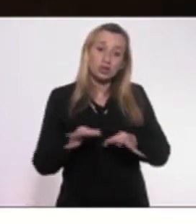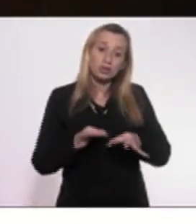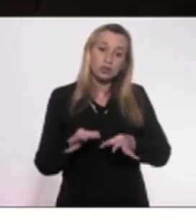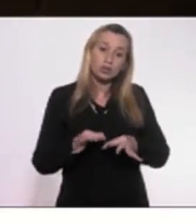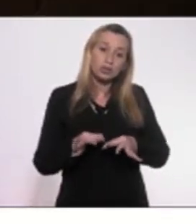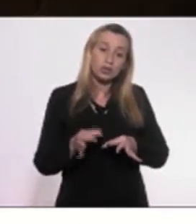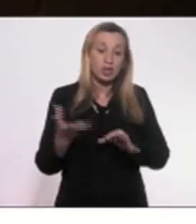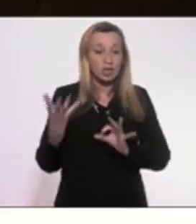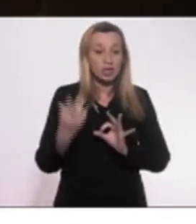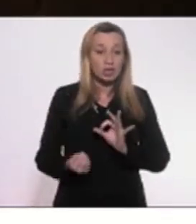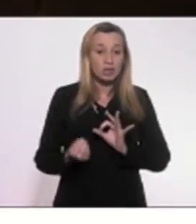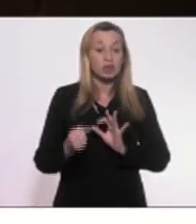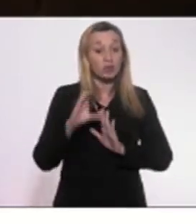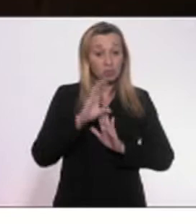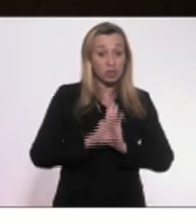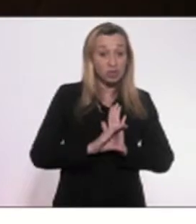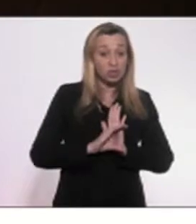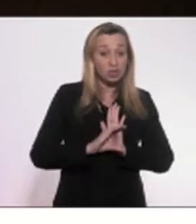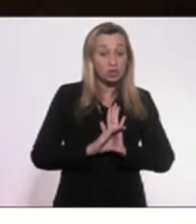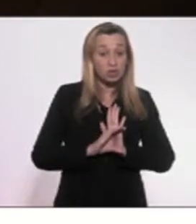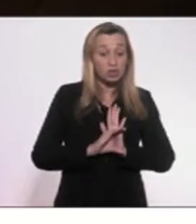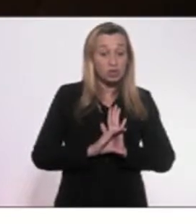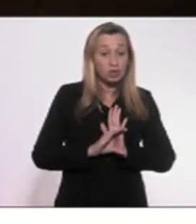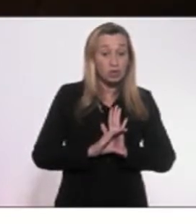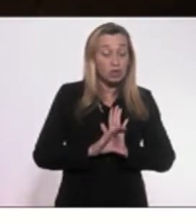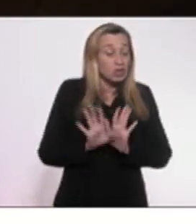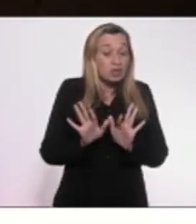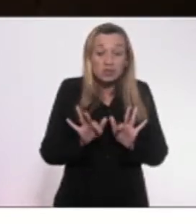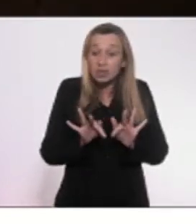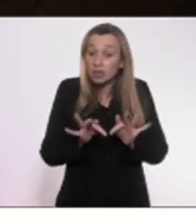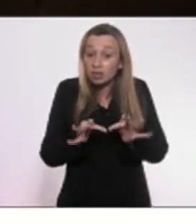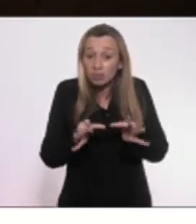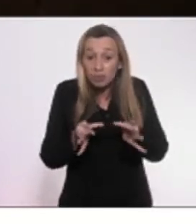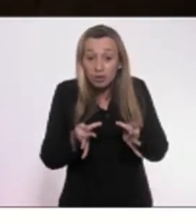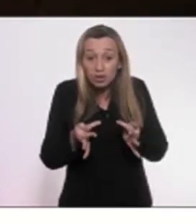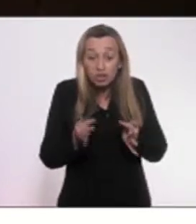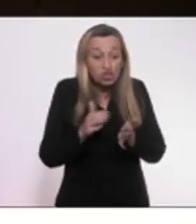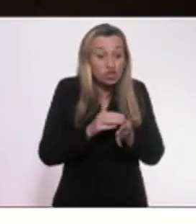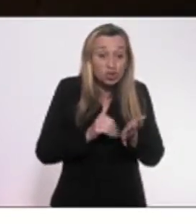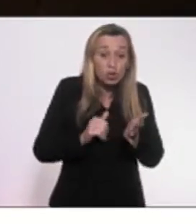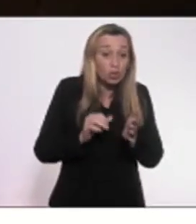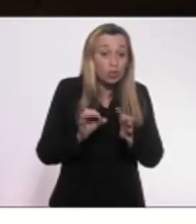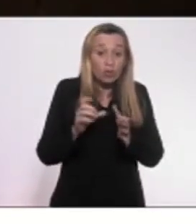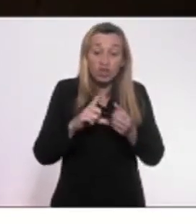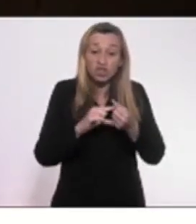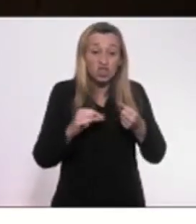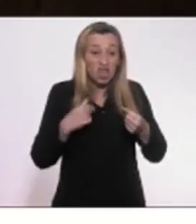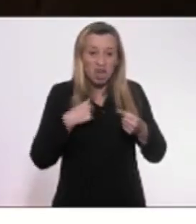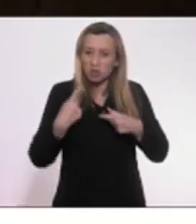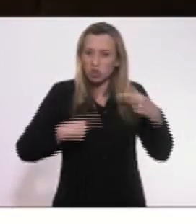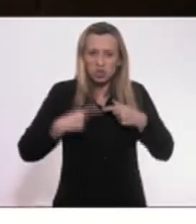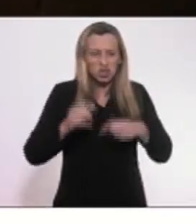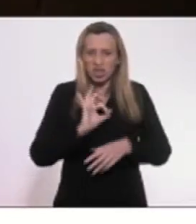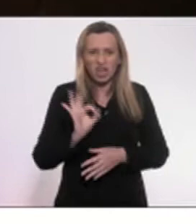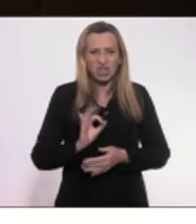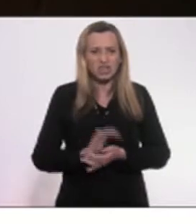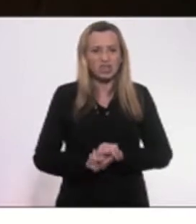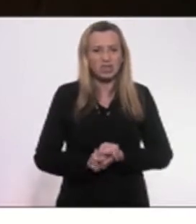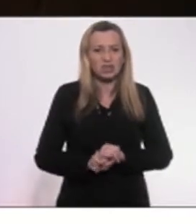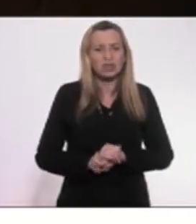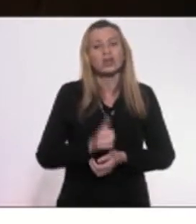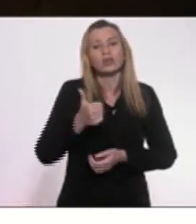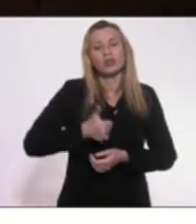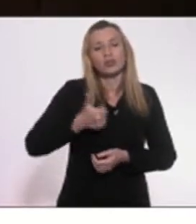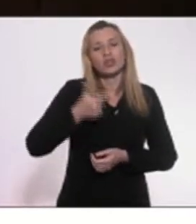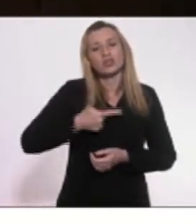esse projeto recebeu emendas que simplesmente suprimiam artigos. Ora, não vou discutir nada, simplesmente suprimiu o artigo 1º,